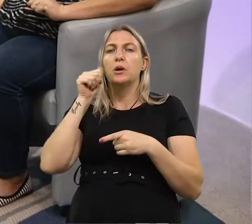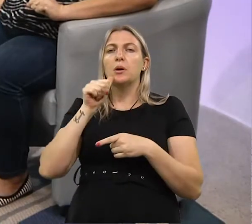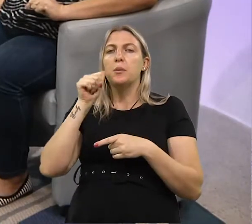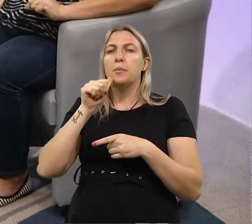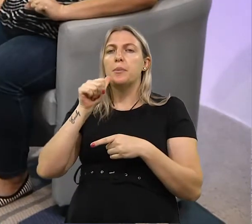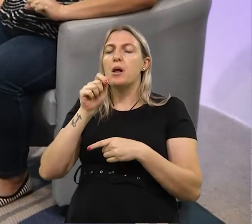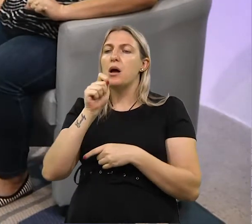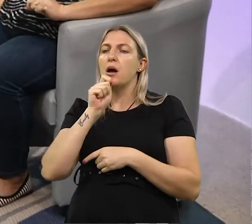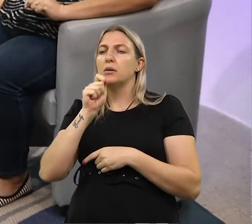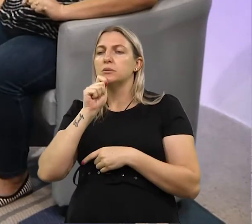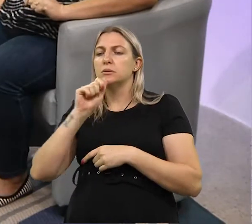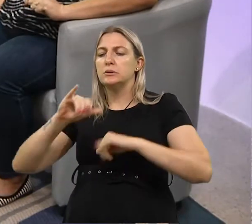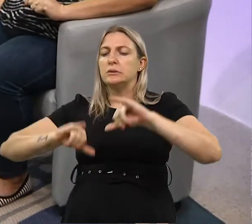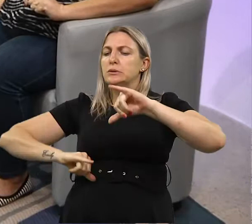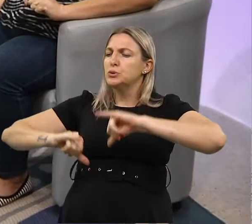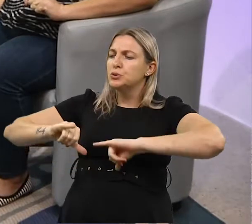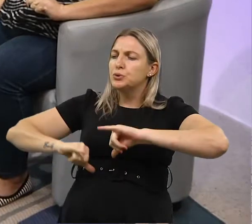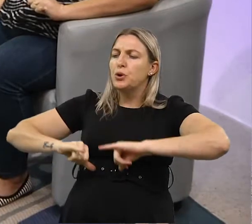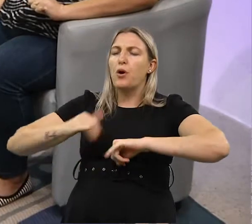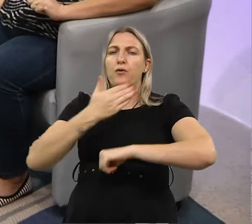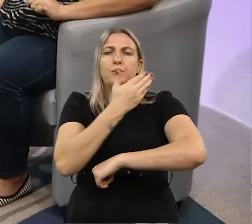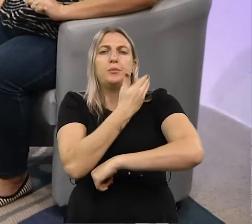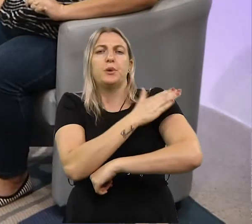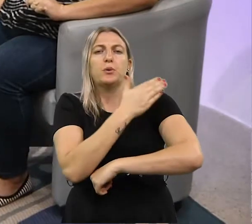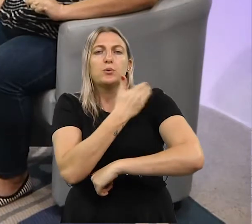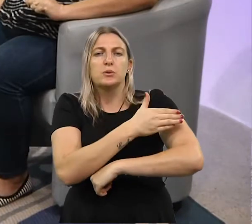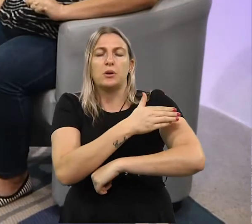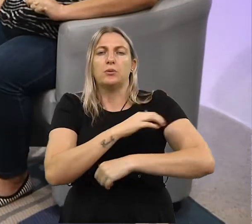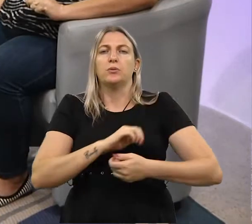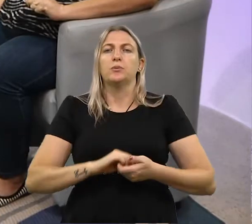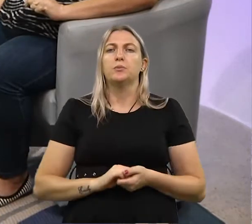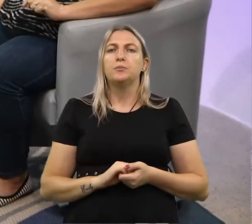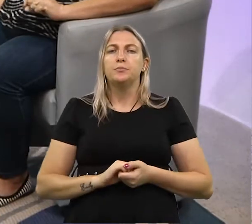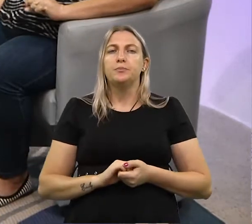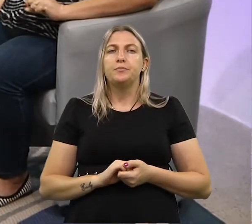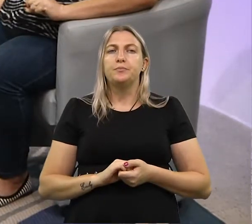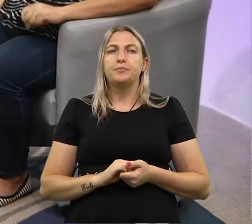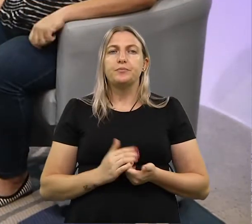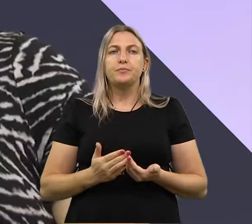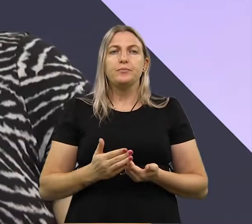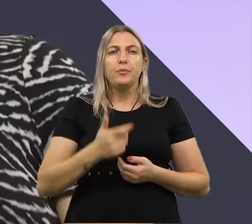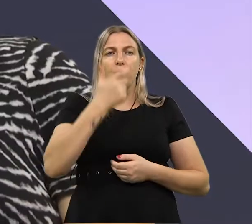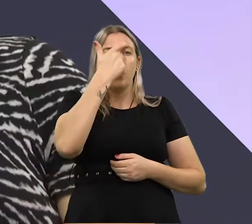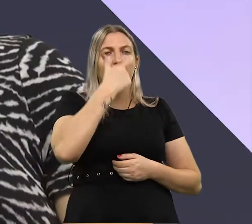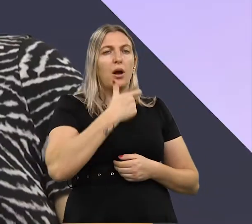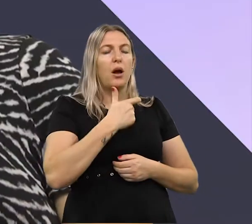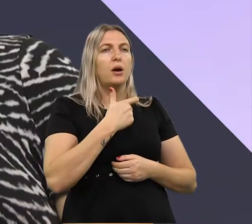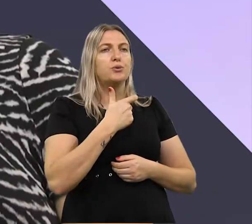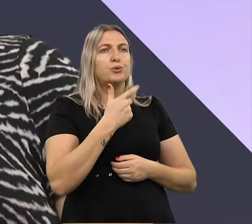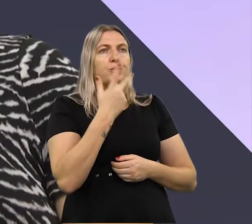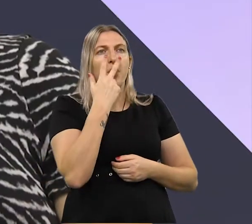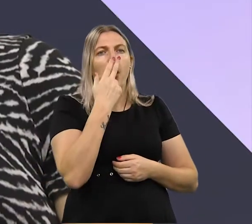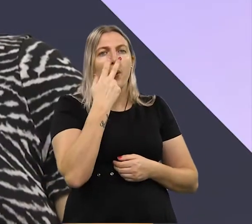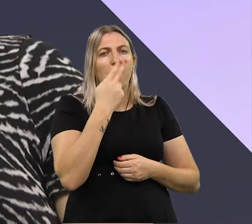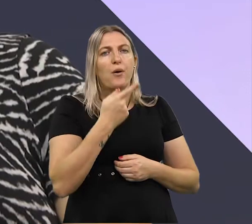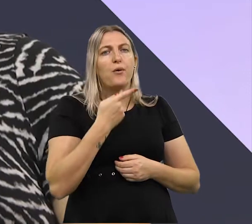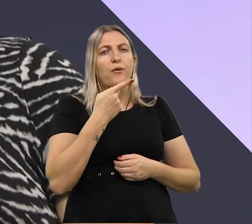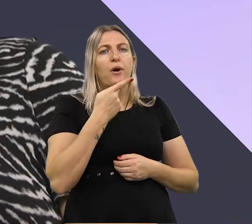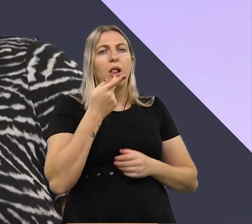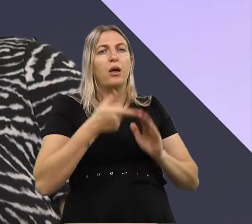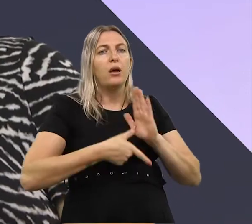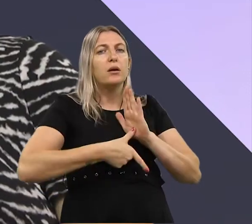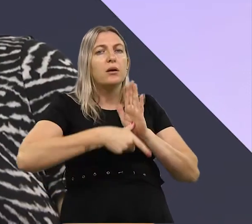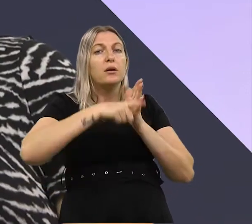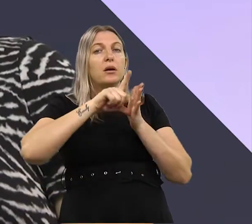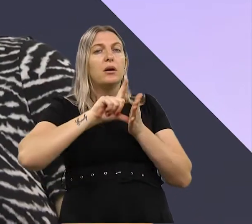ainda ela sofre preconceito? E eu digo preconceitos em gerais. Acho que é mais ou menos naquela linha que eu